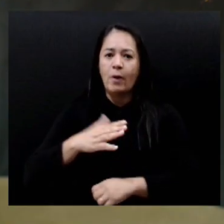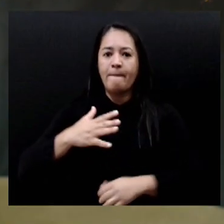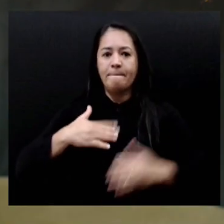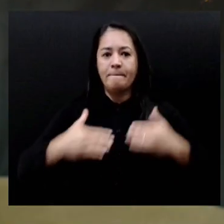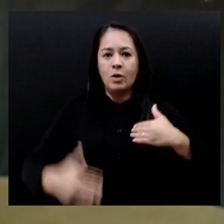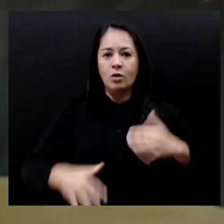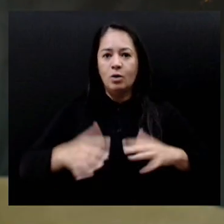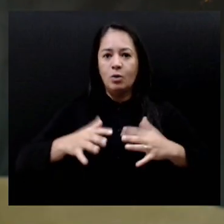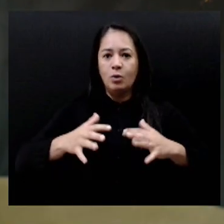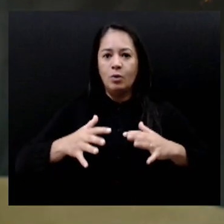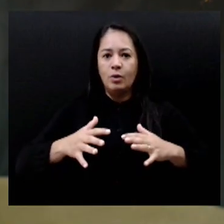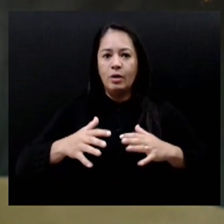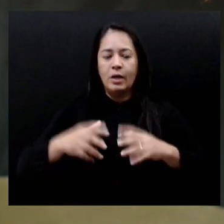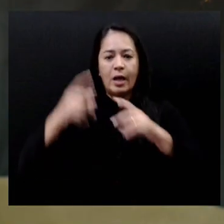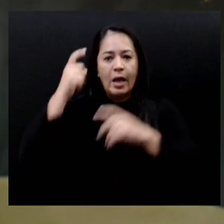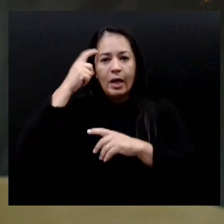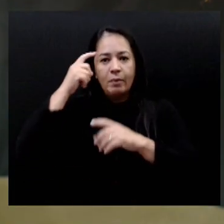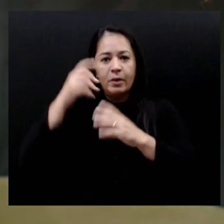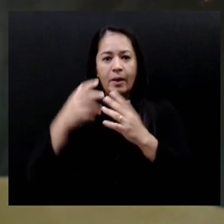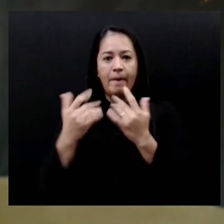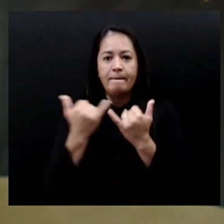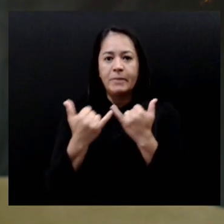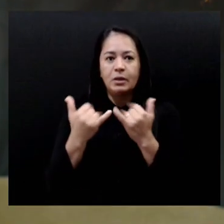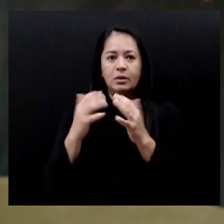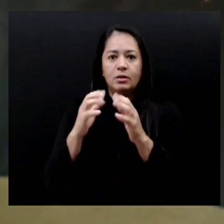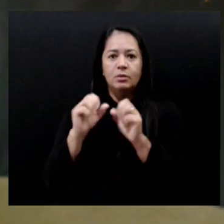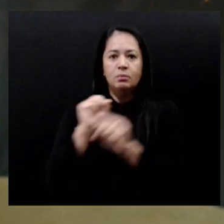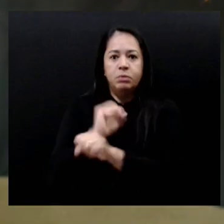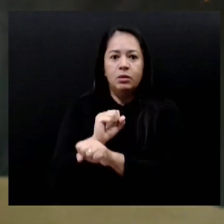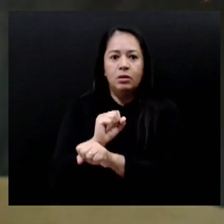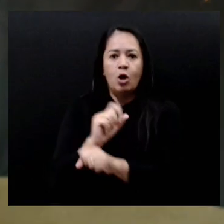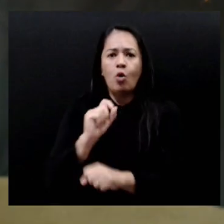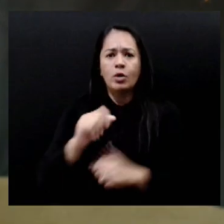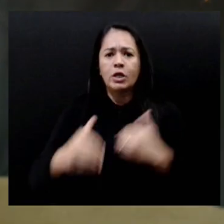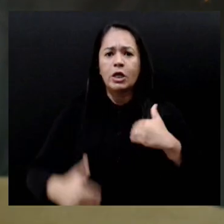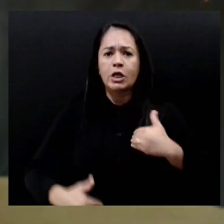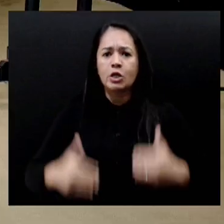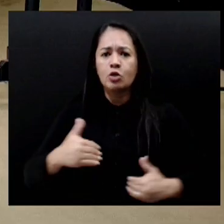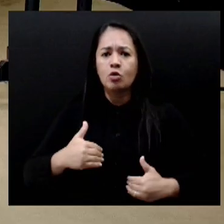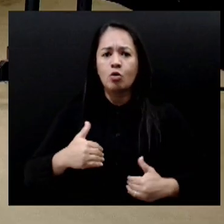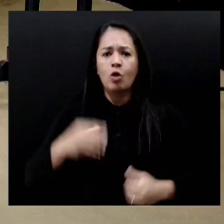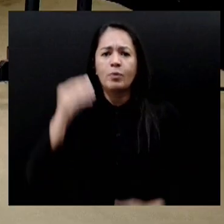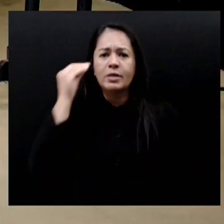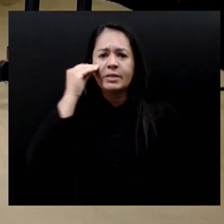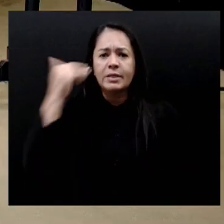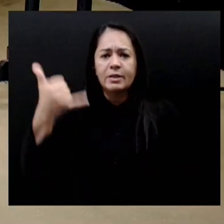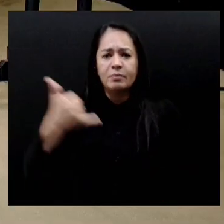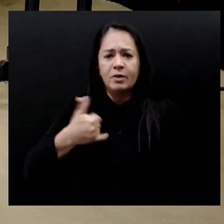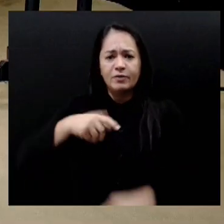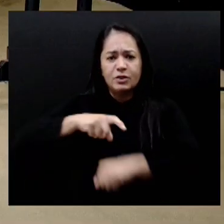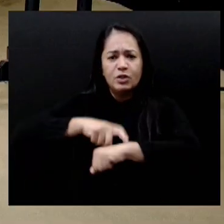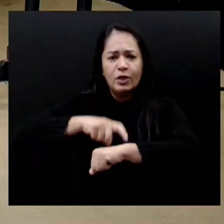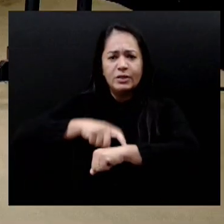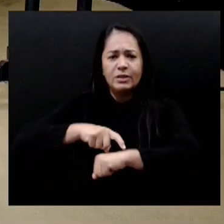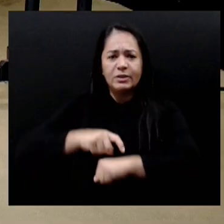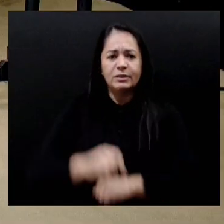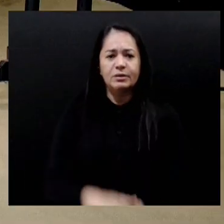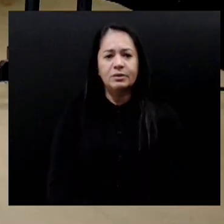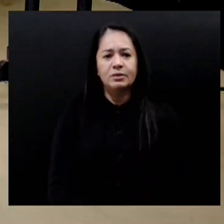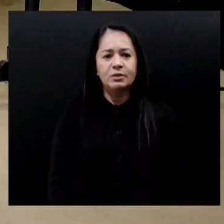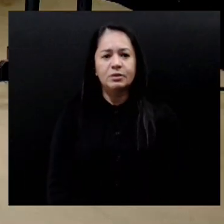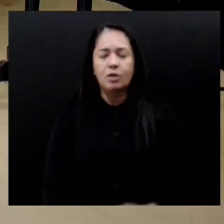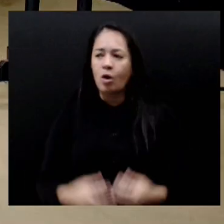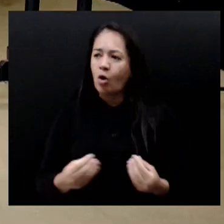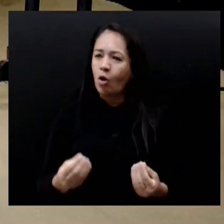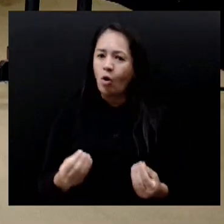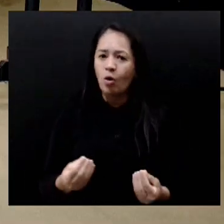Isso é normal? O que o corpo está tentando me dizer nesses momentos, Valéria? Olha aí a